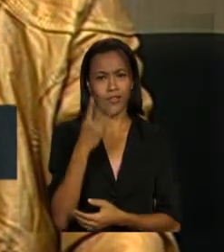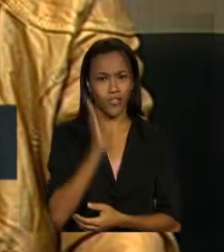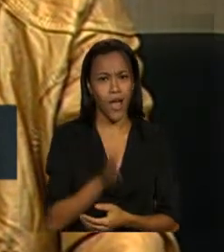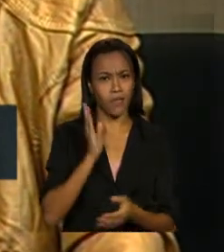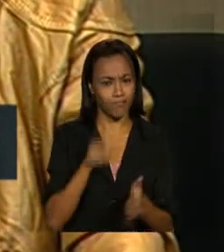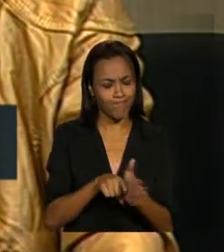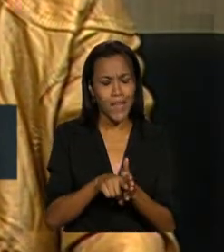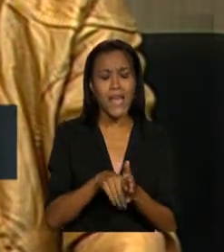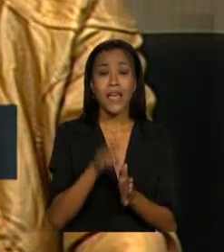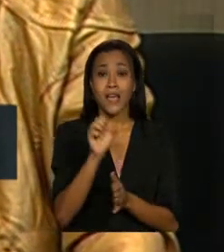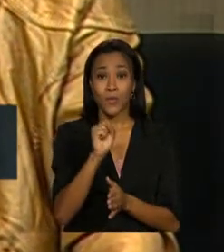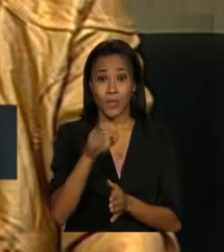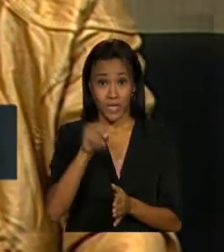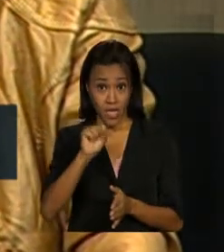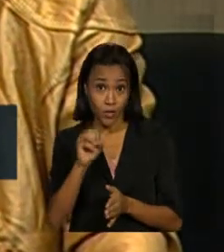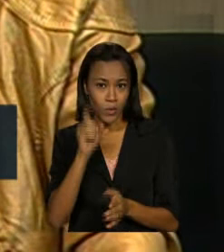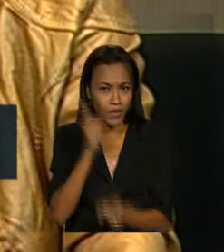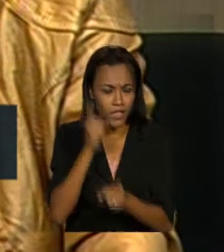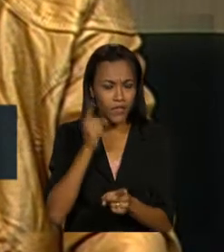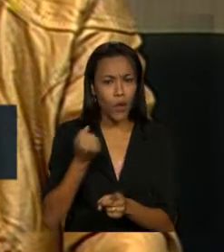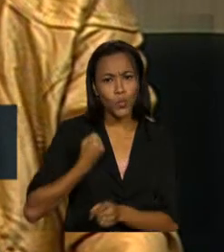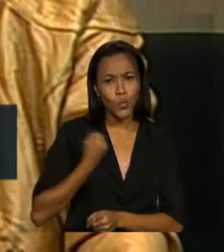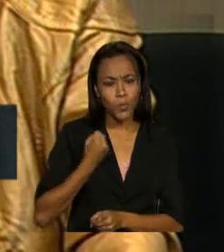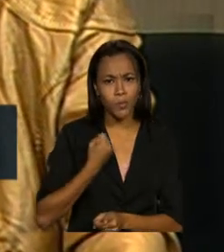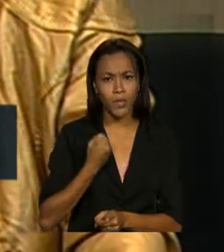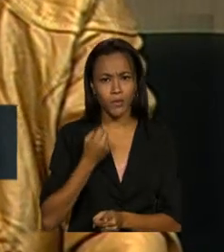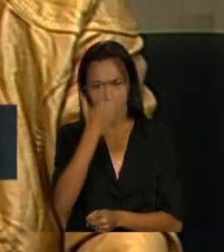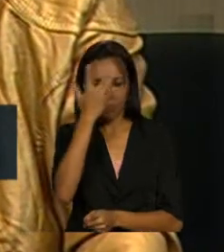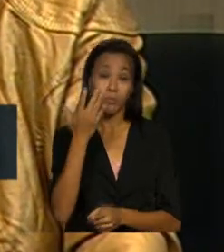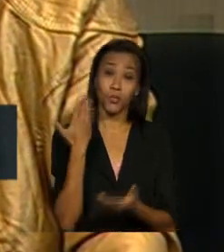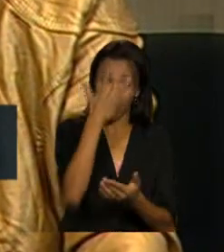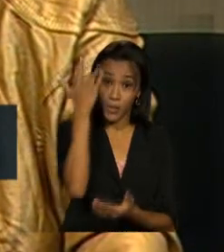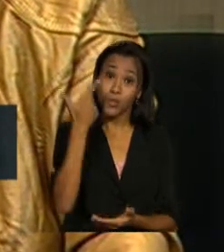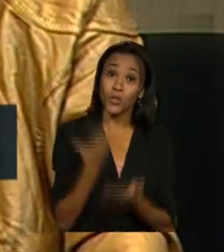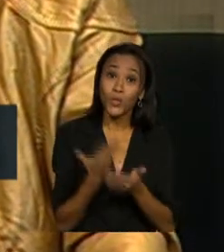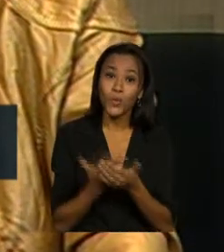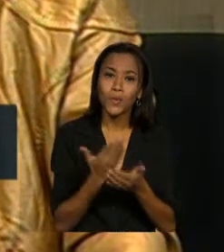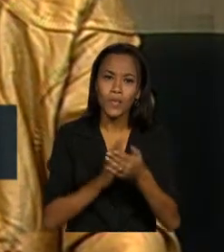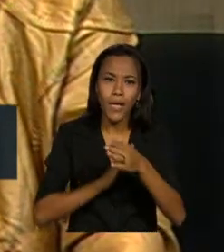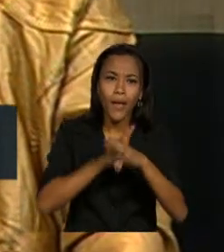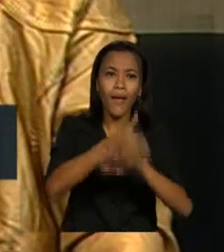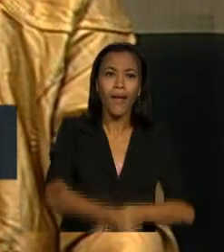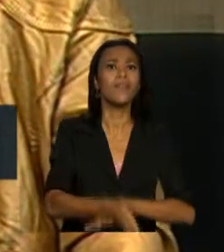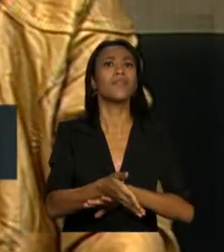da educação superior, identificado um número maior de estudantes com deficiência intelectual